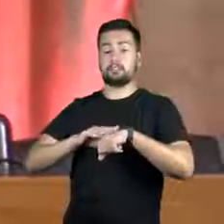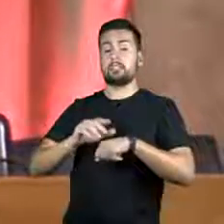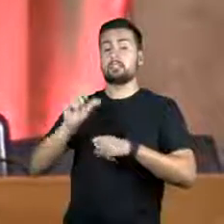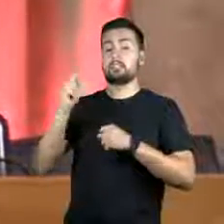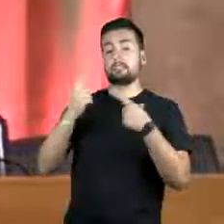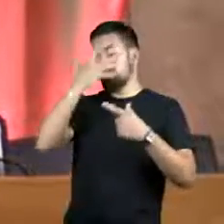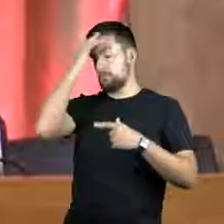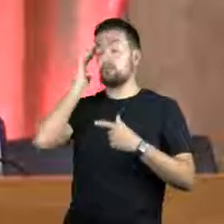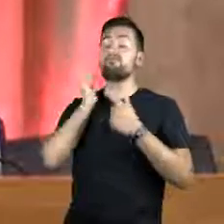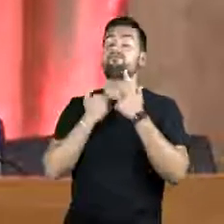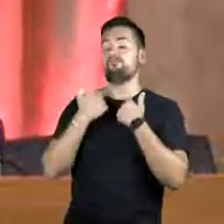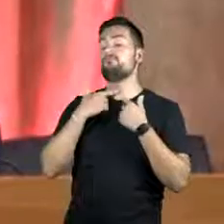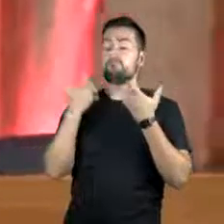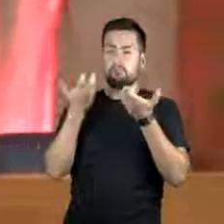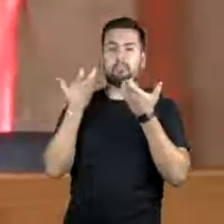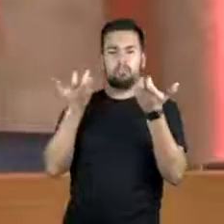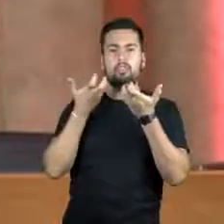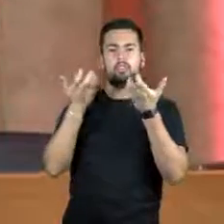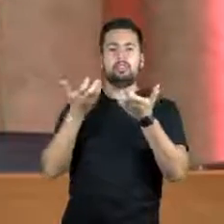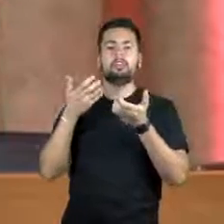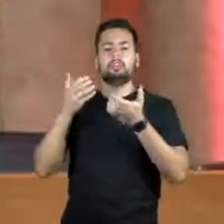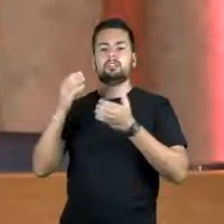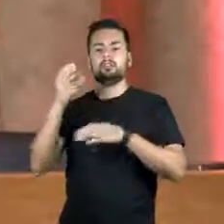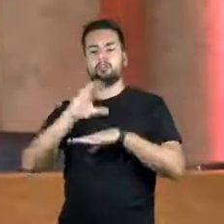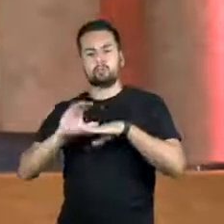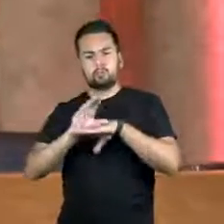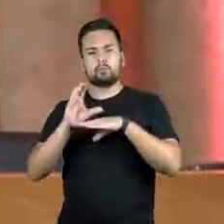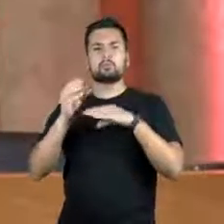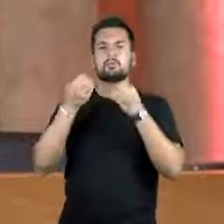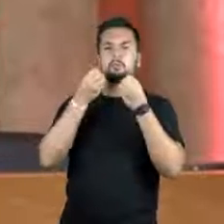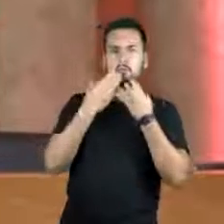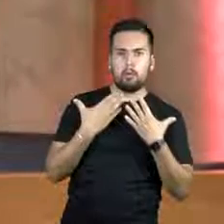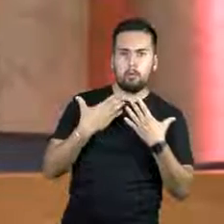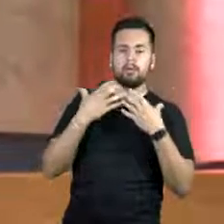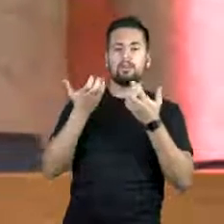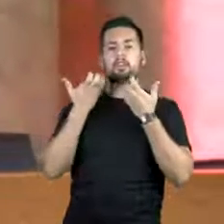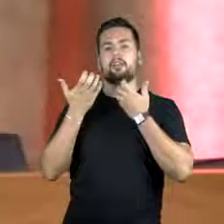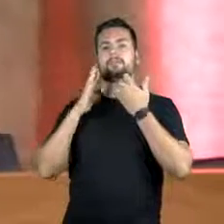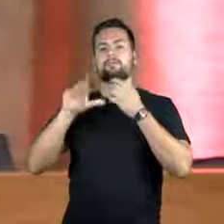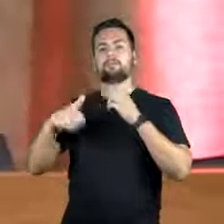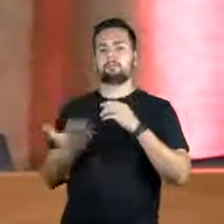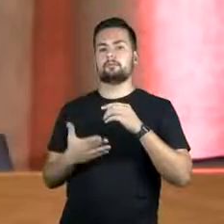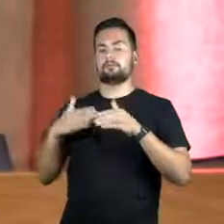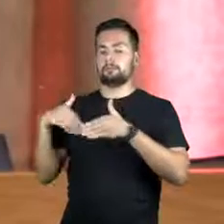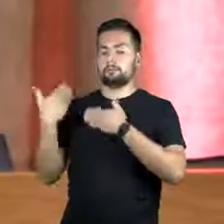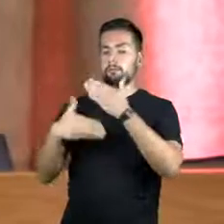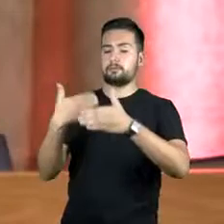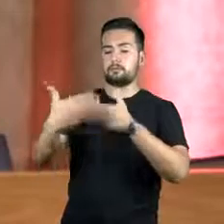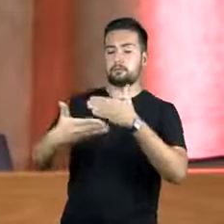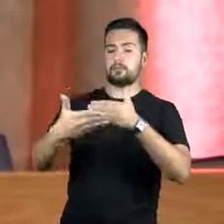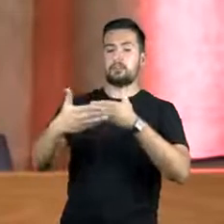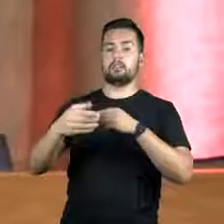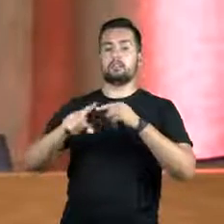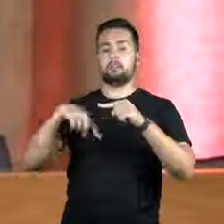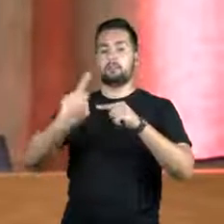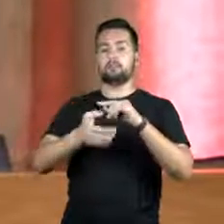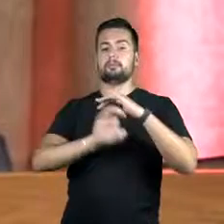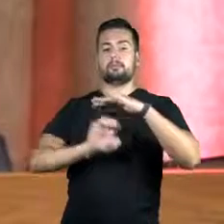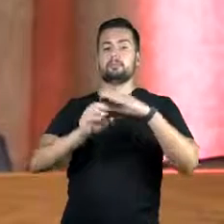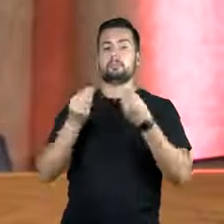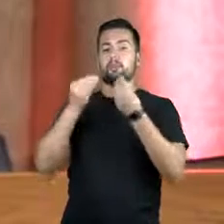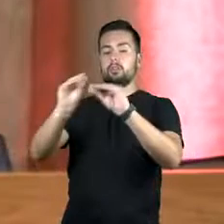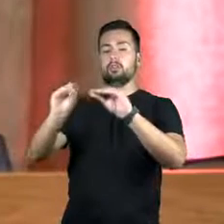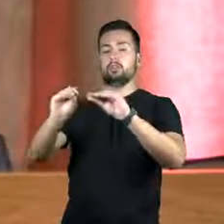interessa, ele vê que os cálculos são interessantes, o software funciona muito bem, e aí a próxima etapa para a implementação numa empresa ou numa situação